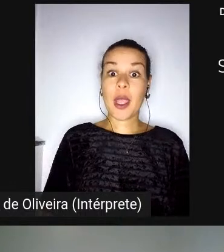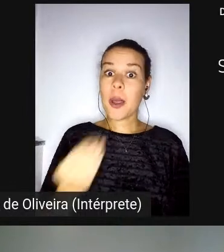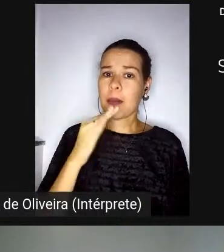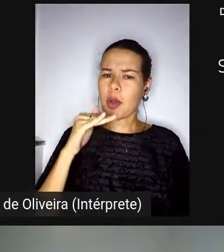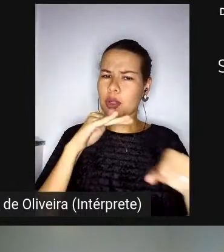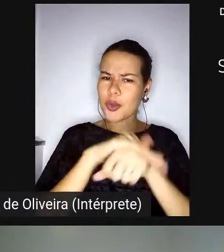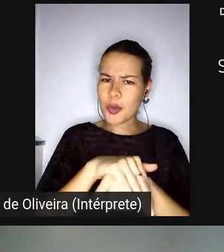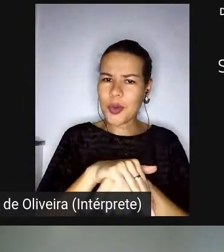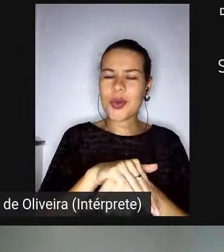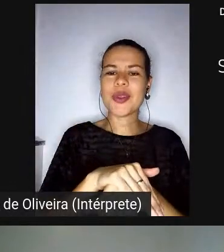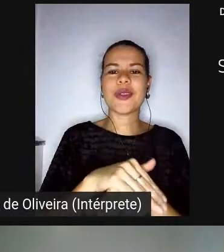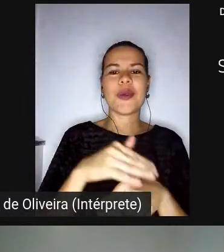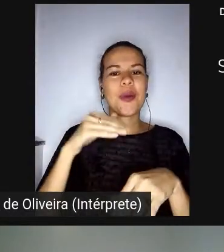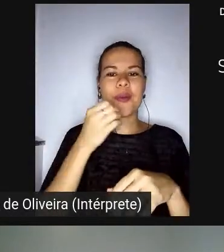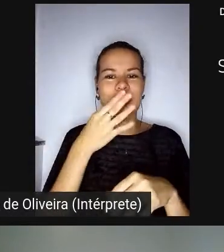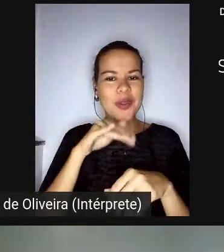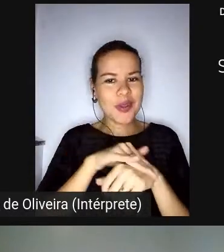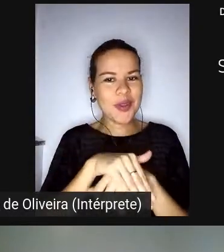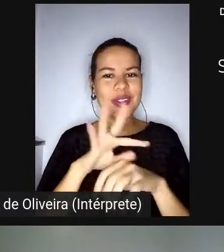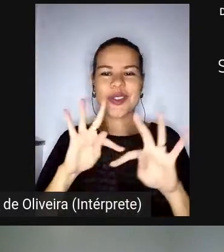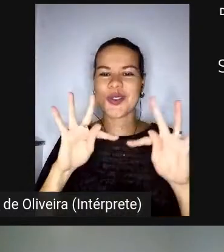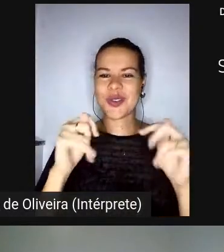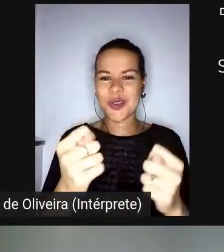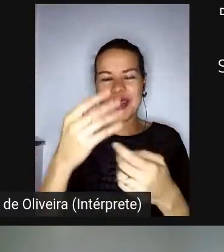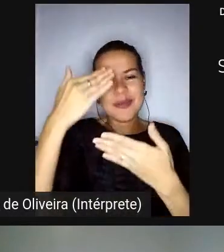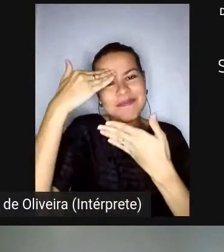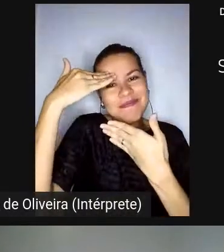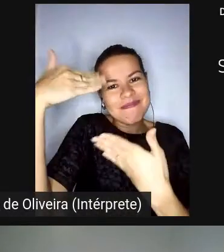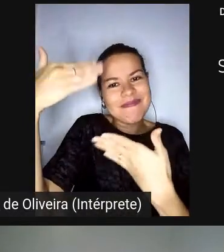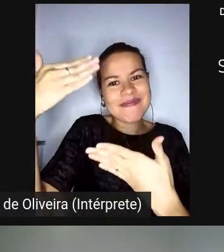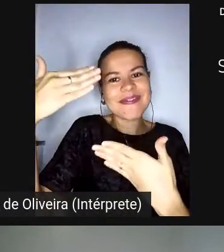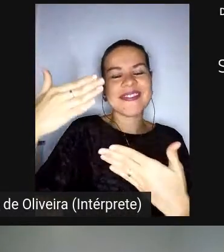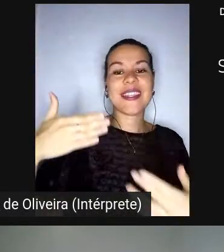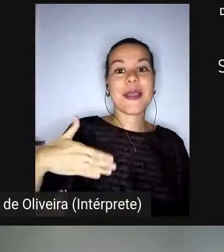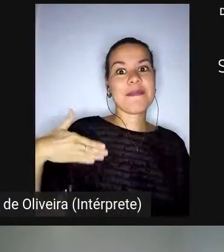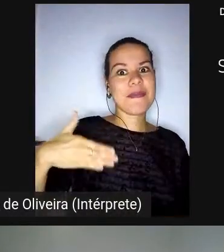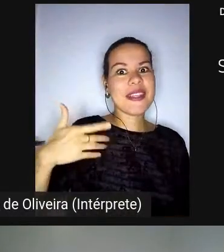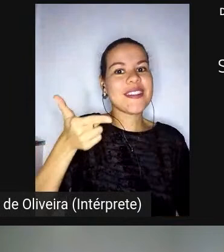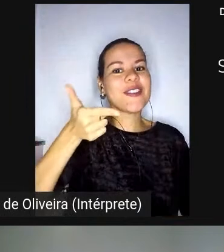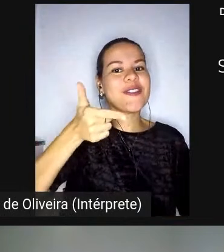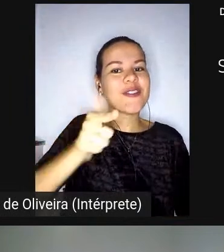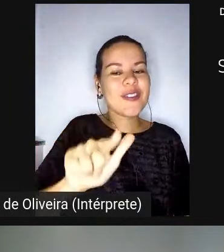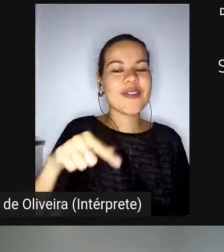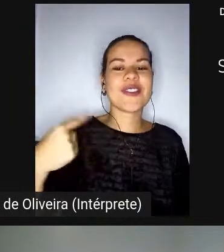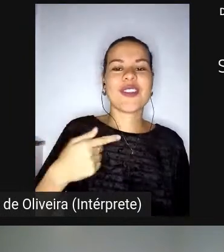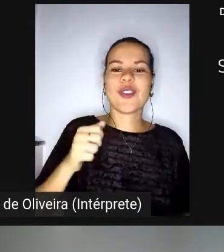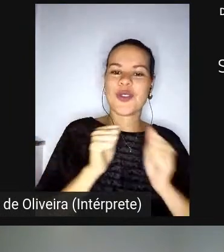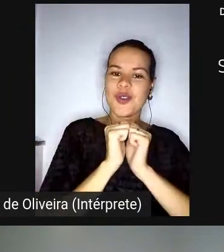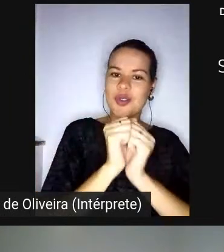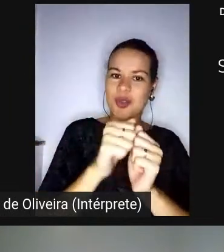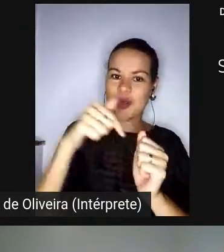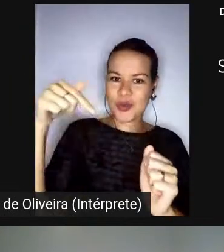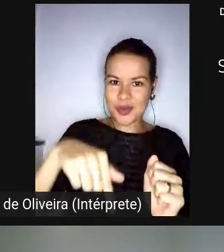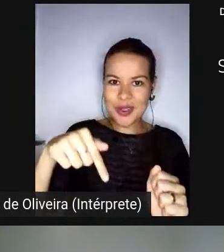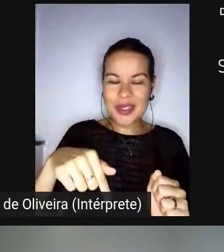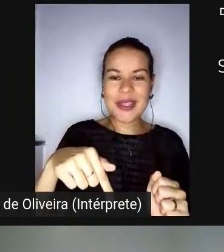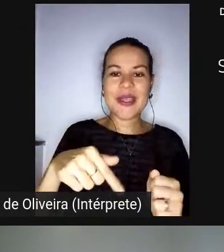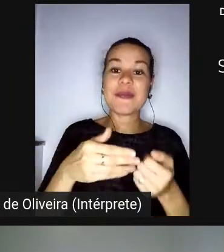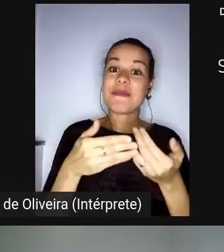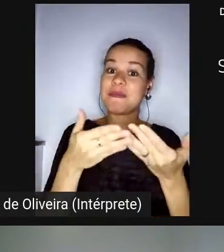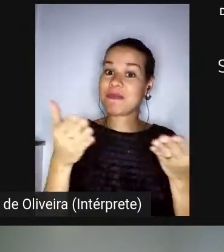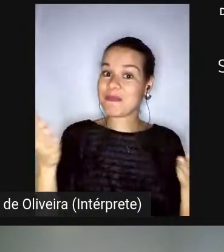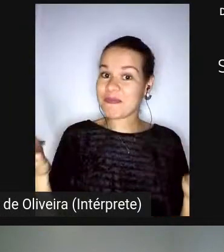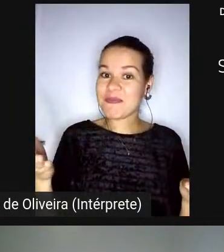Eduardo Boa noite Betty queria dizer que é um prazer mais uma vez estarmos juntos aqui nesse evento né